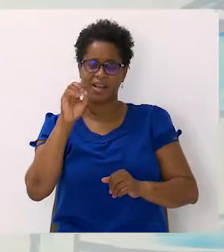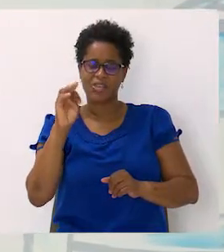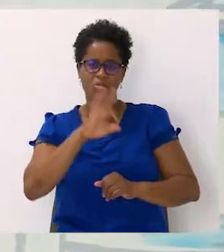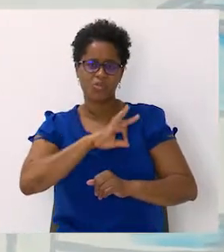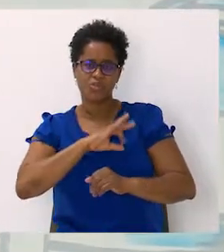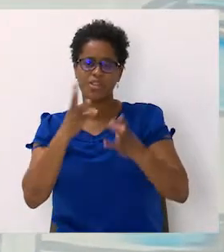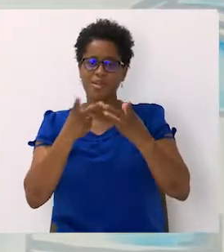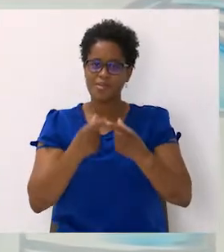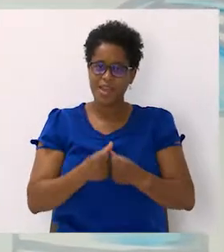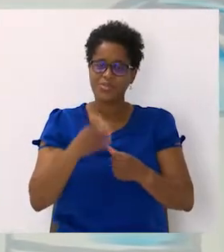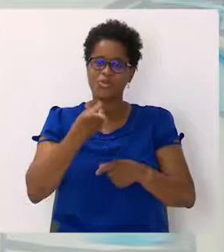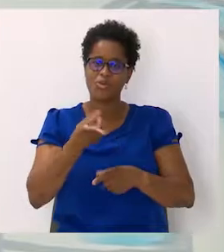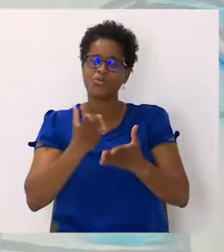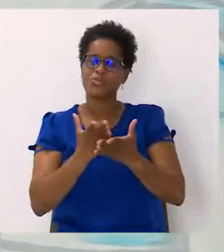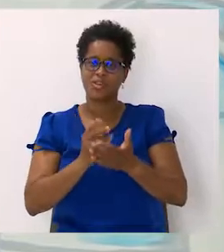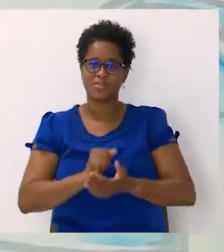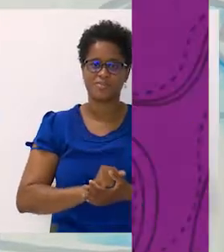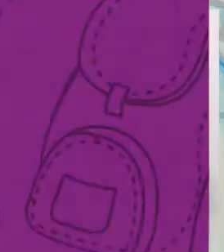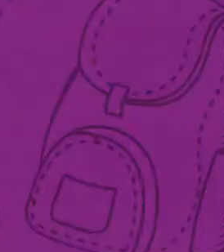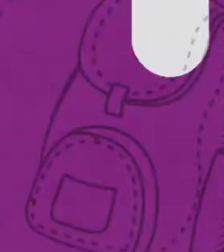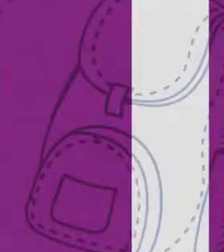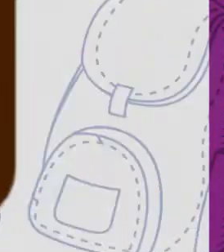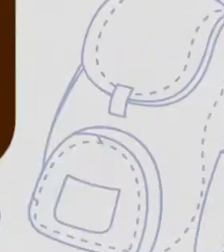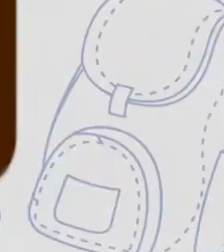professor de matemática, nono ano.